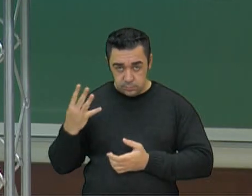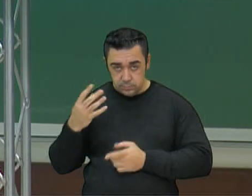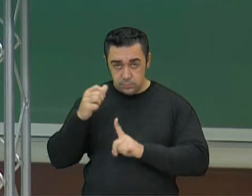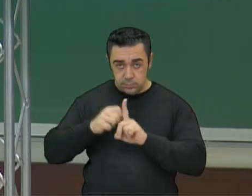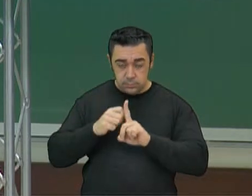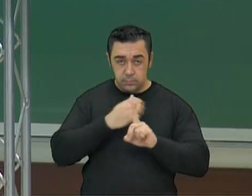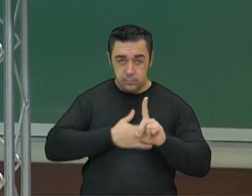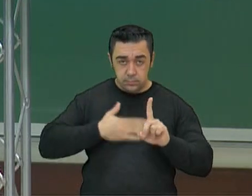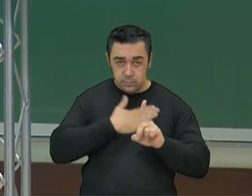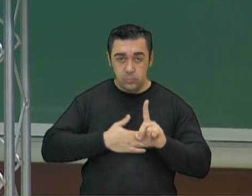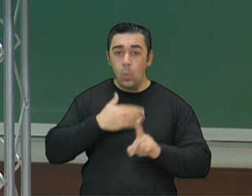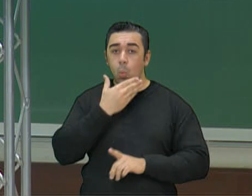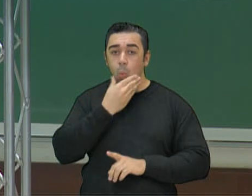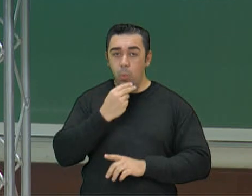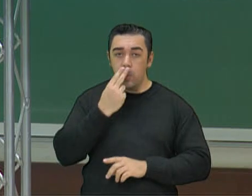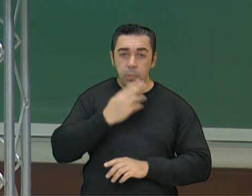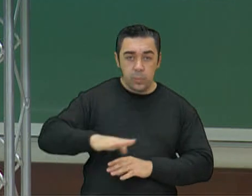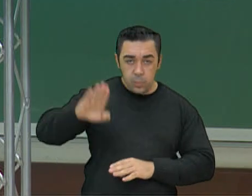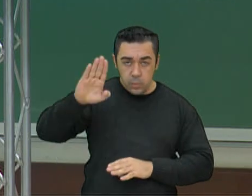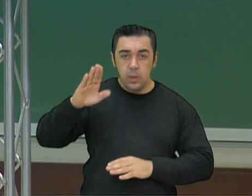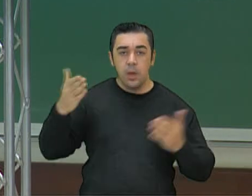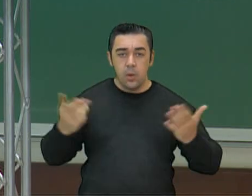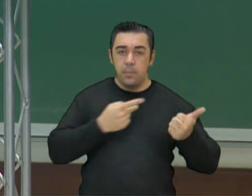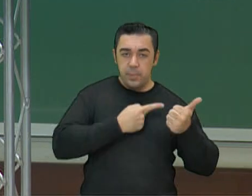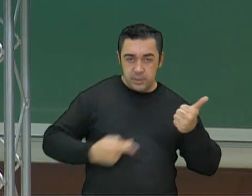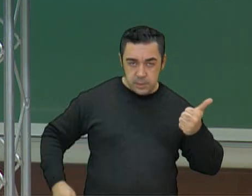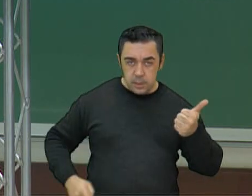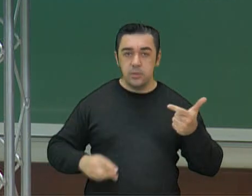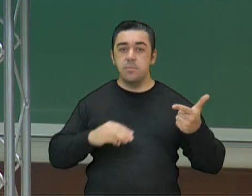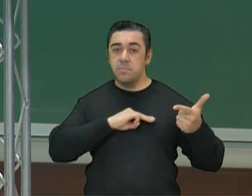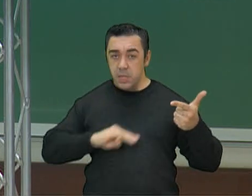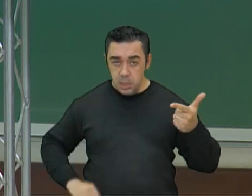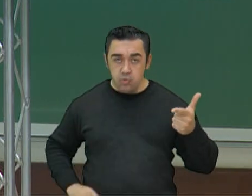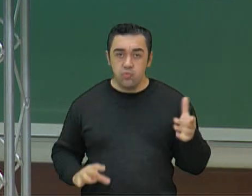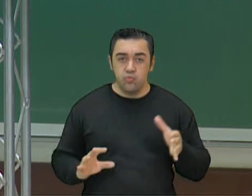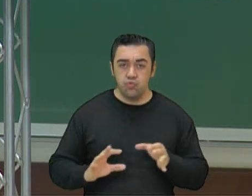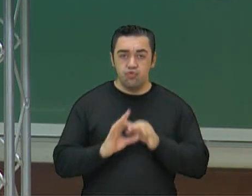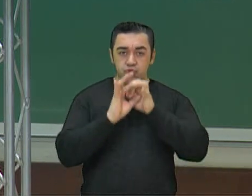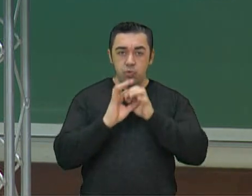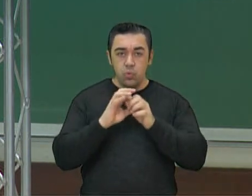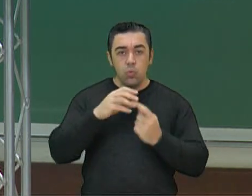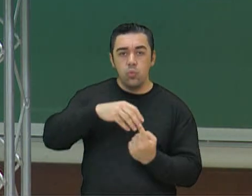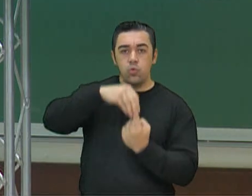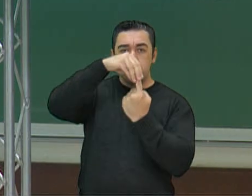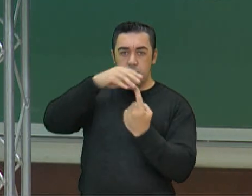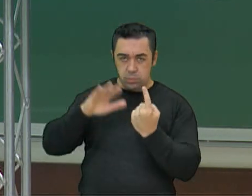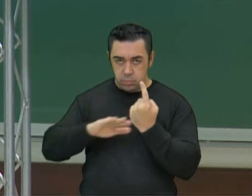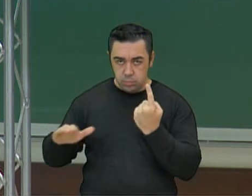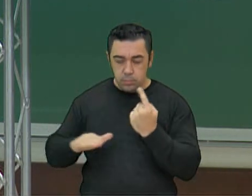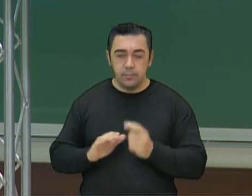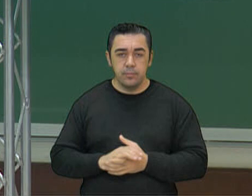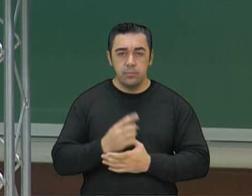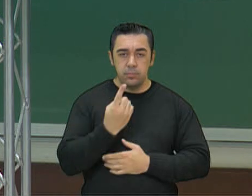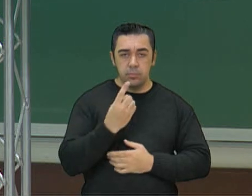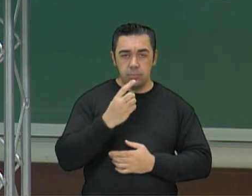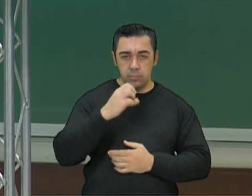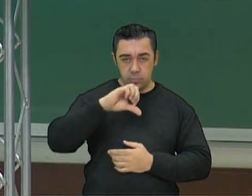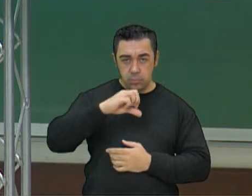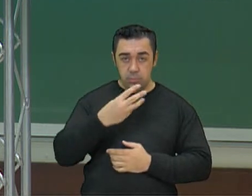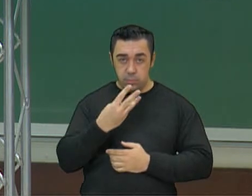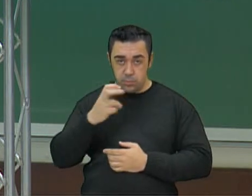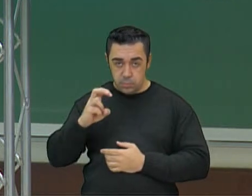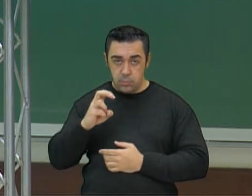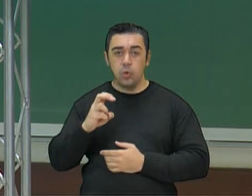agosto, o Hitler se tornou Führer, presidente e primeiro-ministro juntos, líder único. E em 1935,